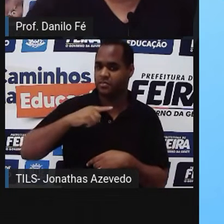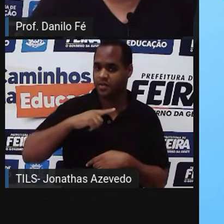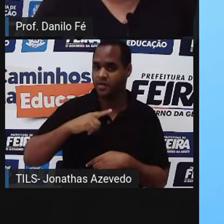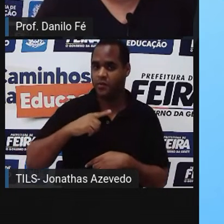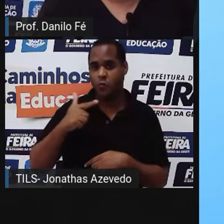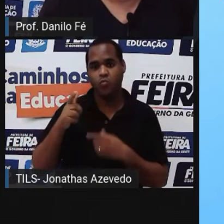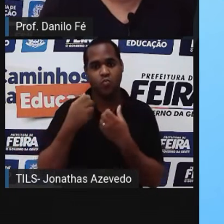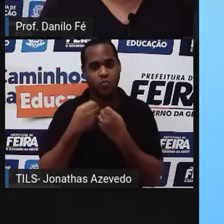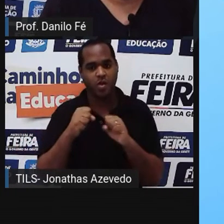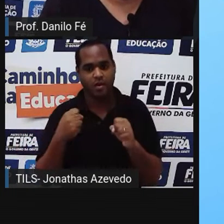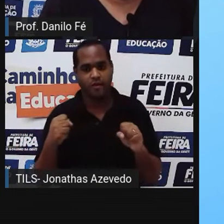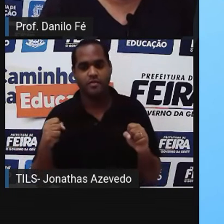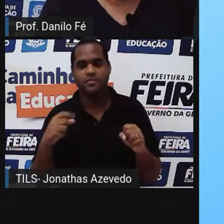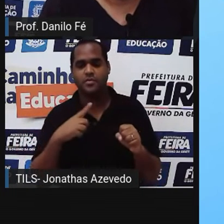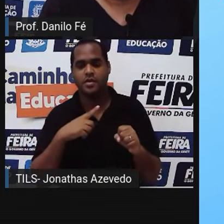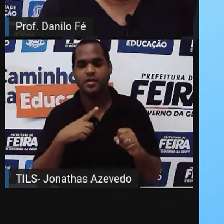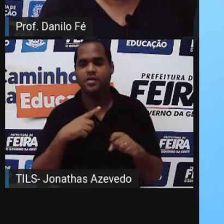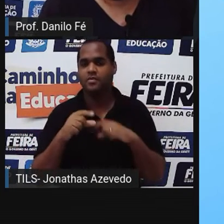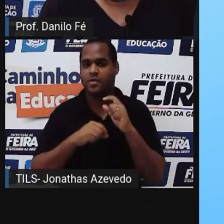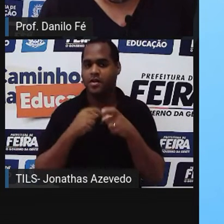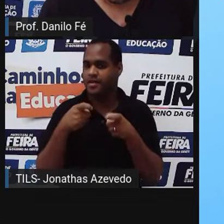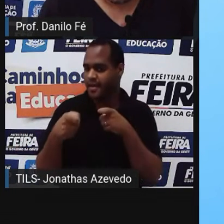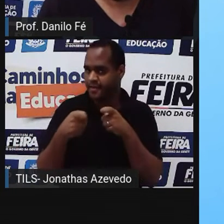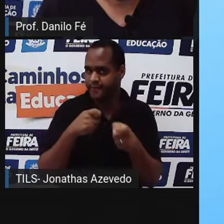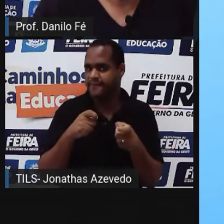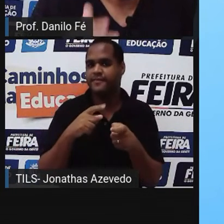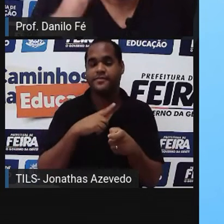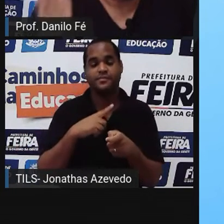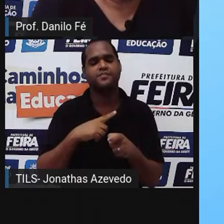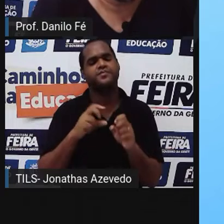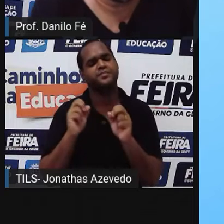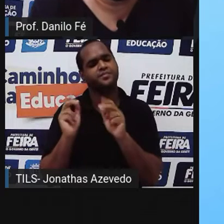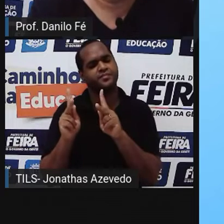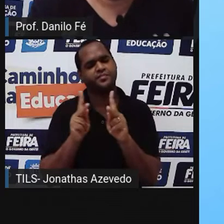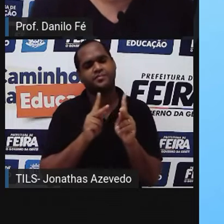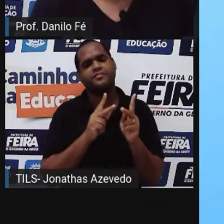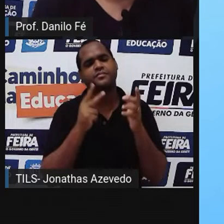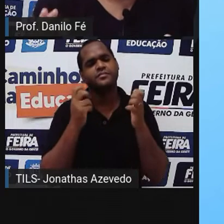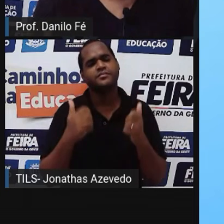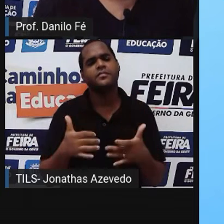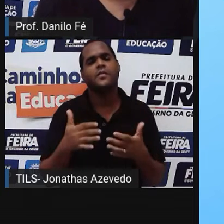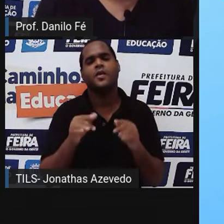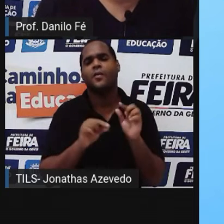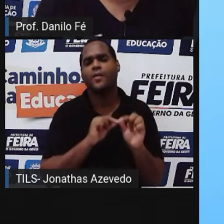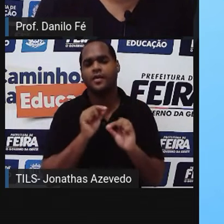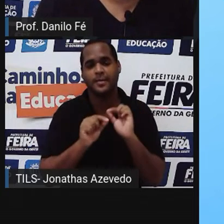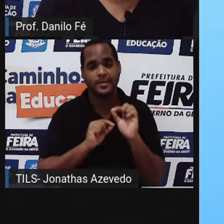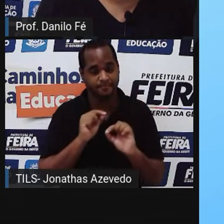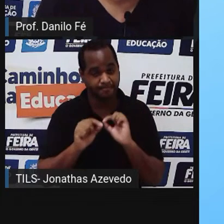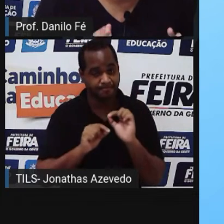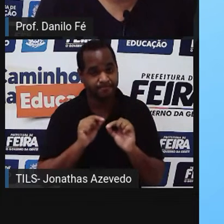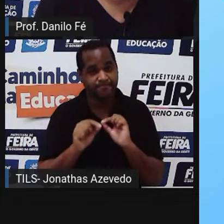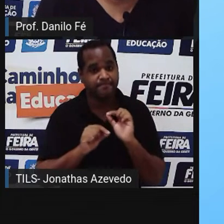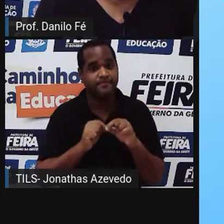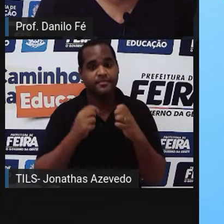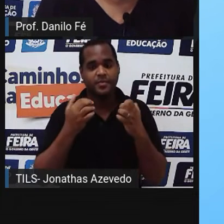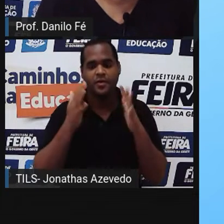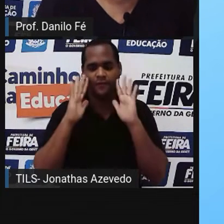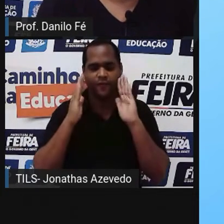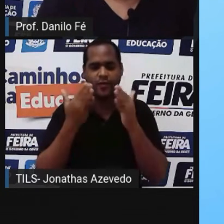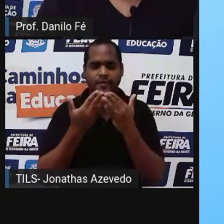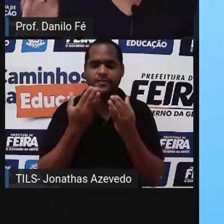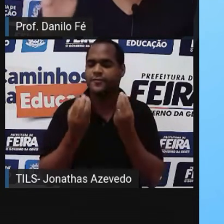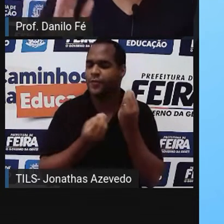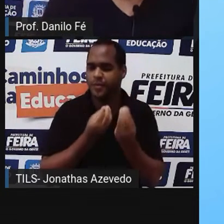o maior e nem o definidor dessa guerra. Bem, mas o que é que a gente tem que focar